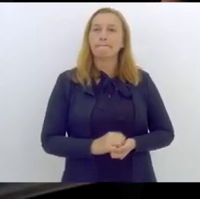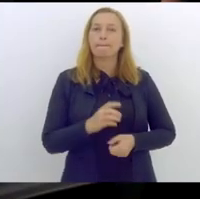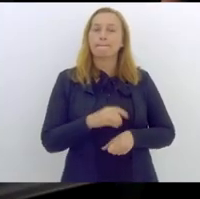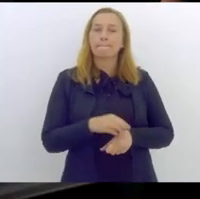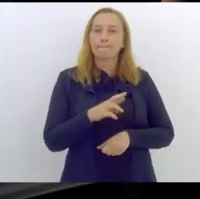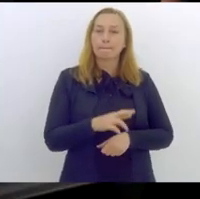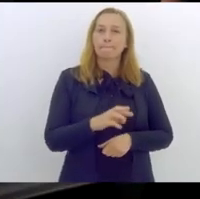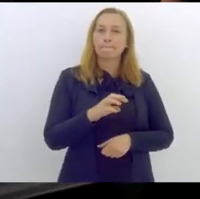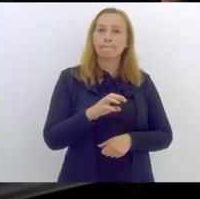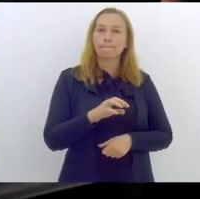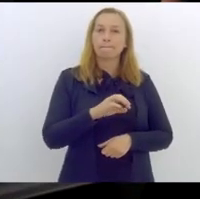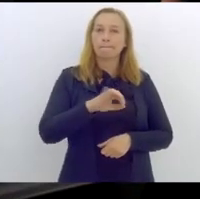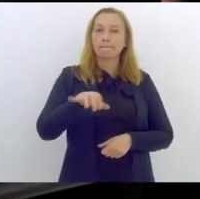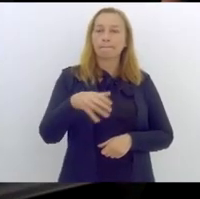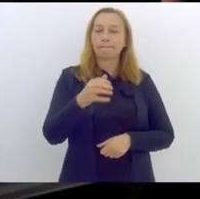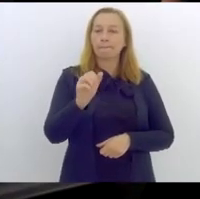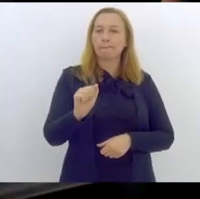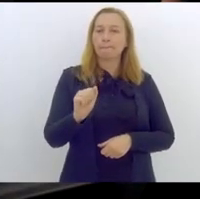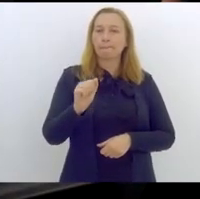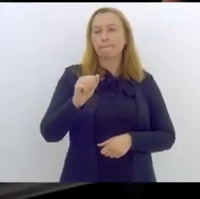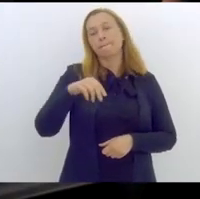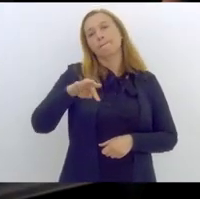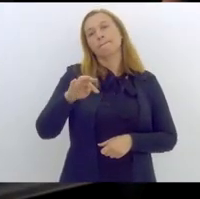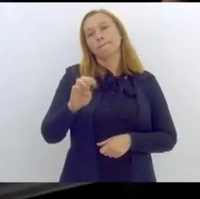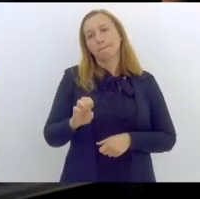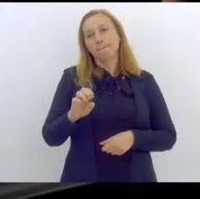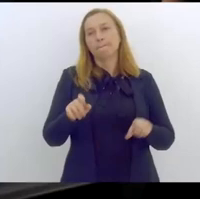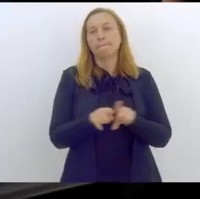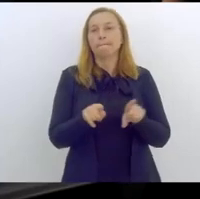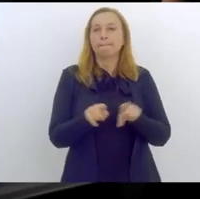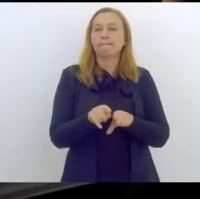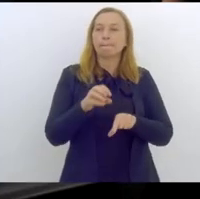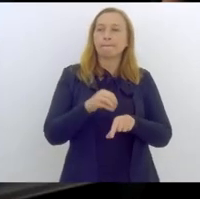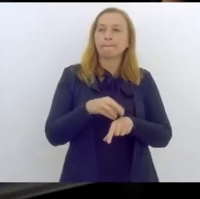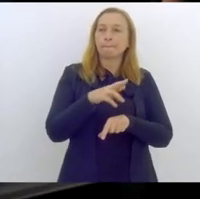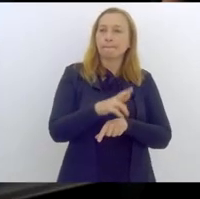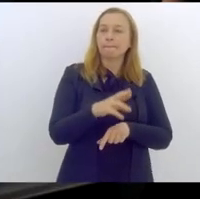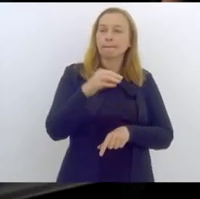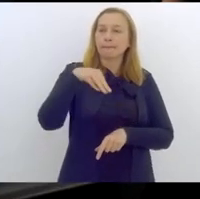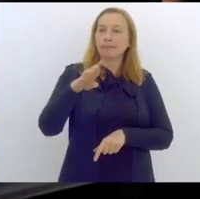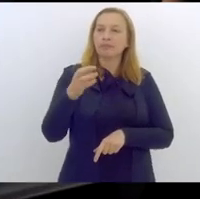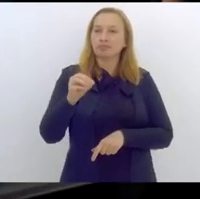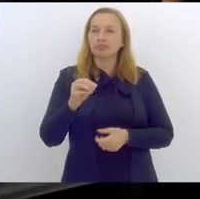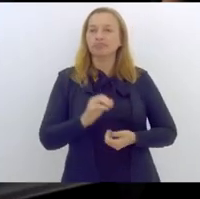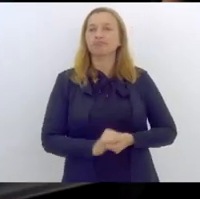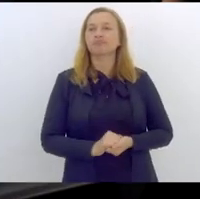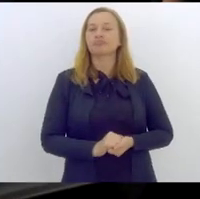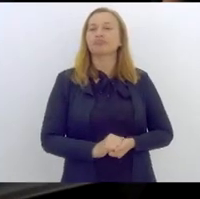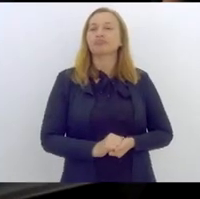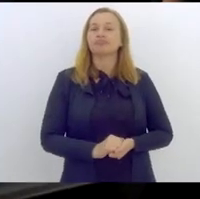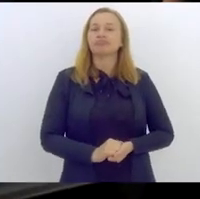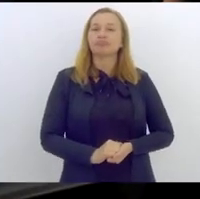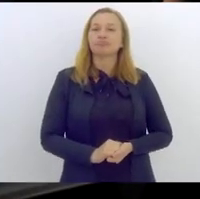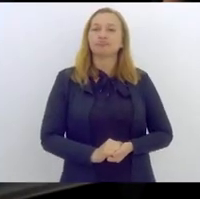Jansen sobretudo Doutor Marcelo que faz aqui Assessoria parlamentar da Assembleia